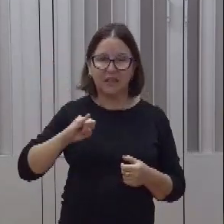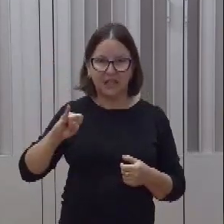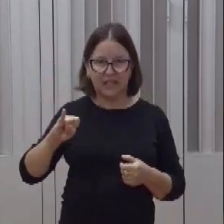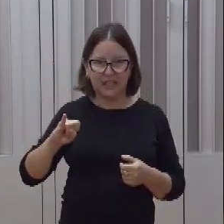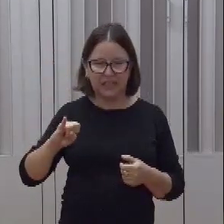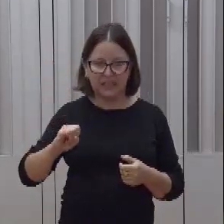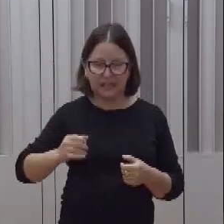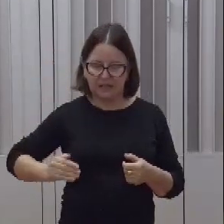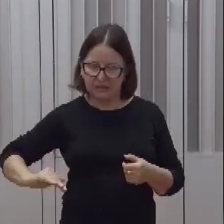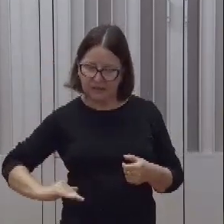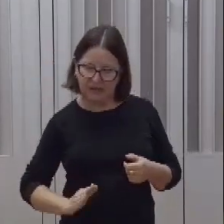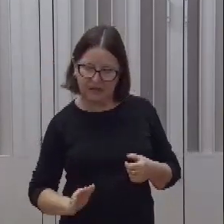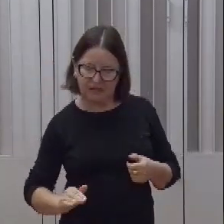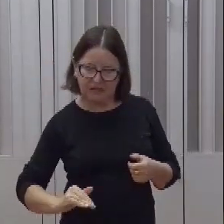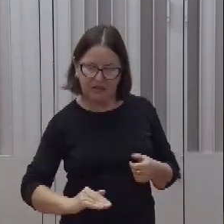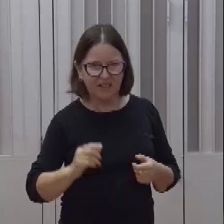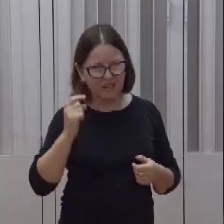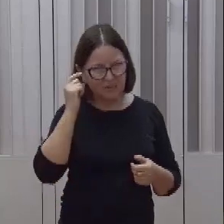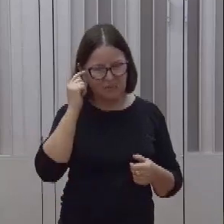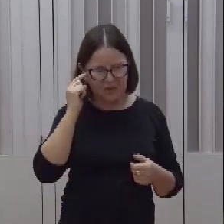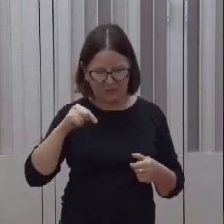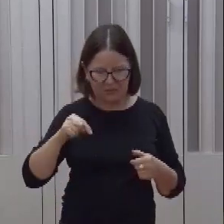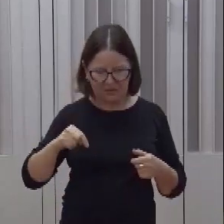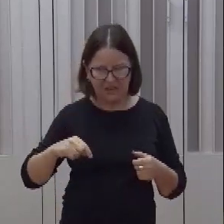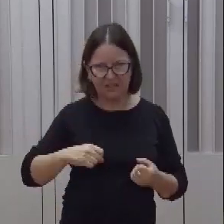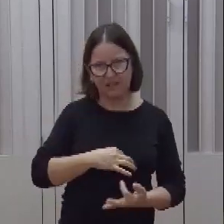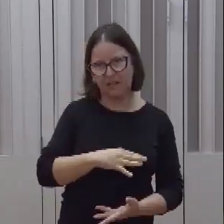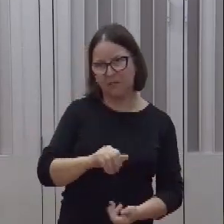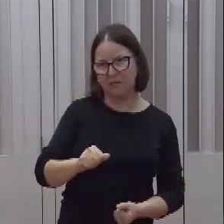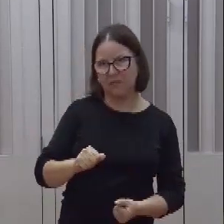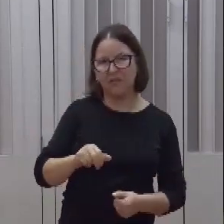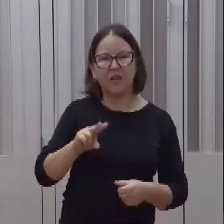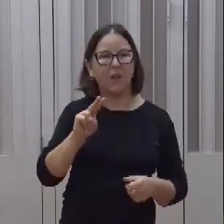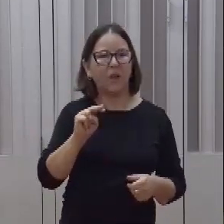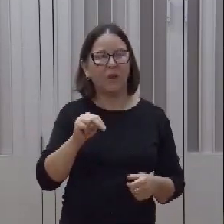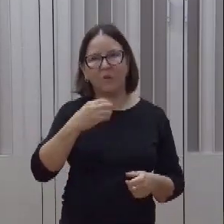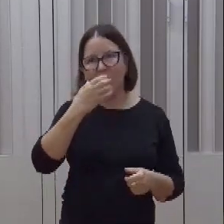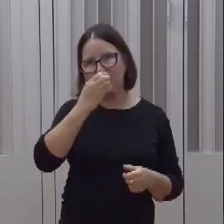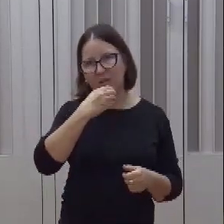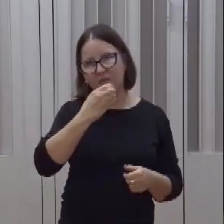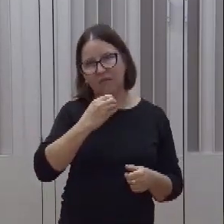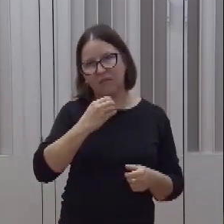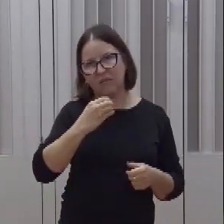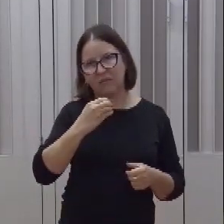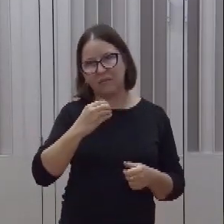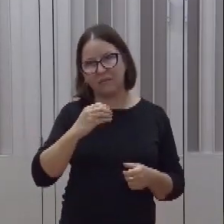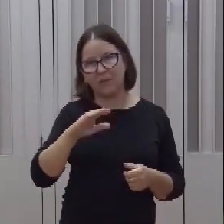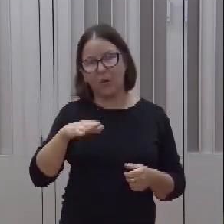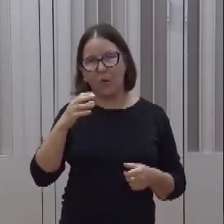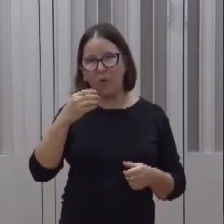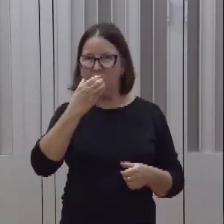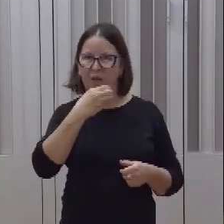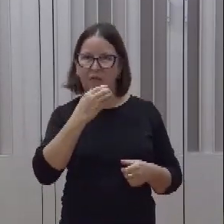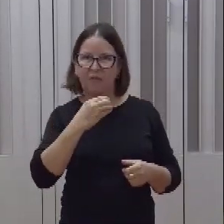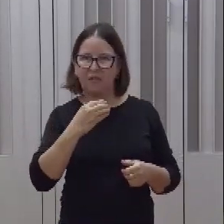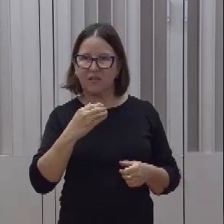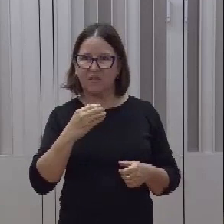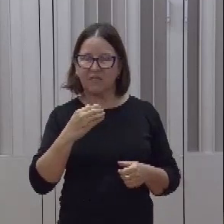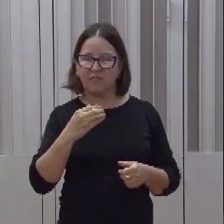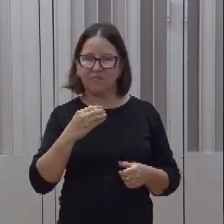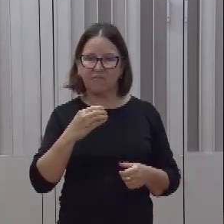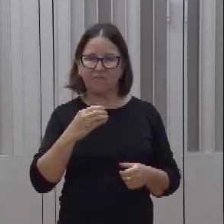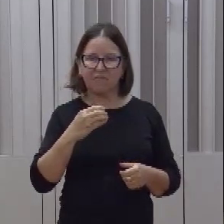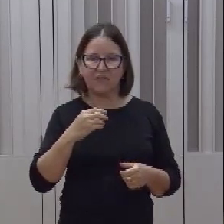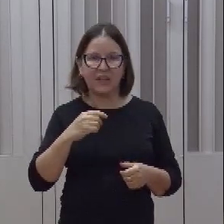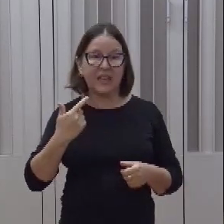pensamentos daqui da terra, ela jamais poderá frutificar. Ou os frutos dela não vão ter valor,